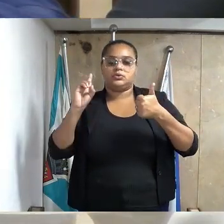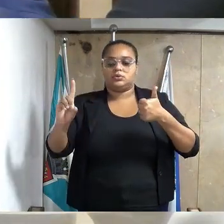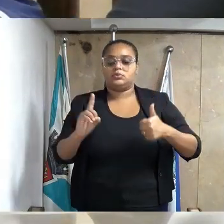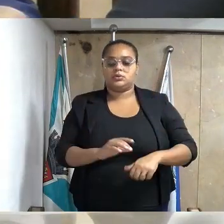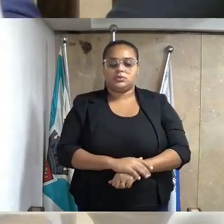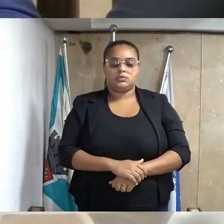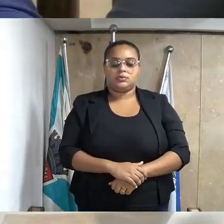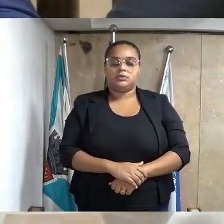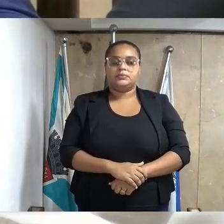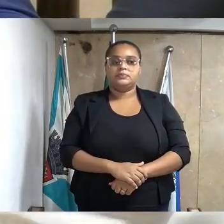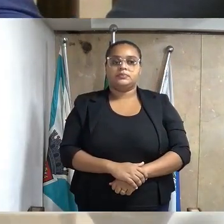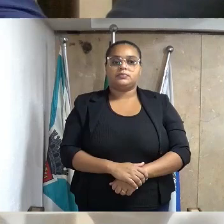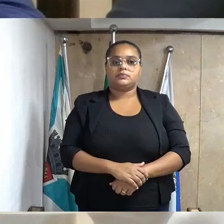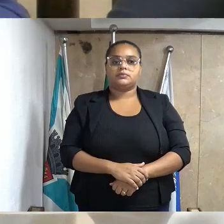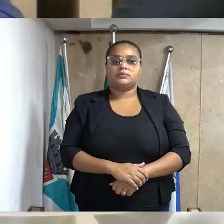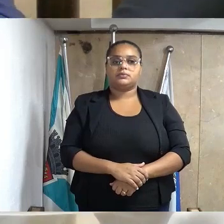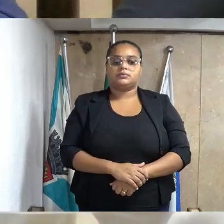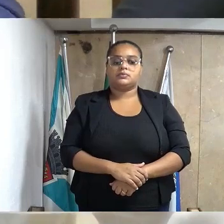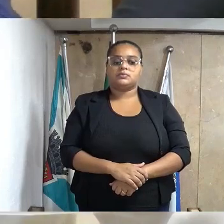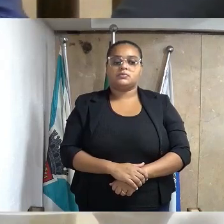município.